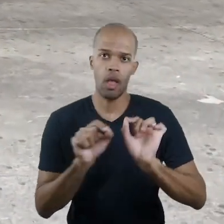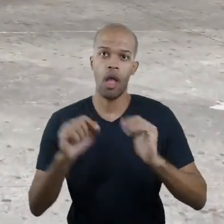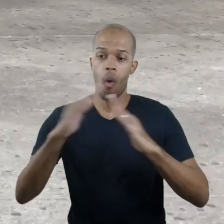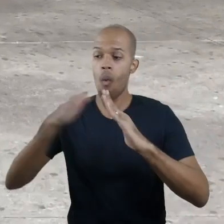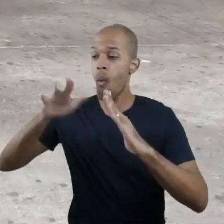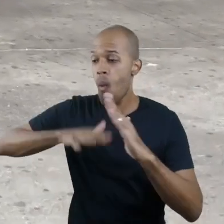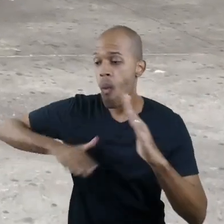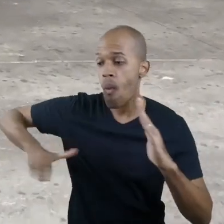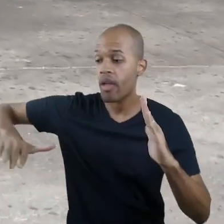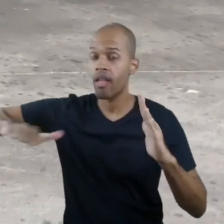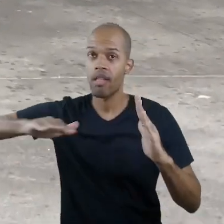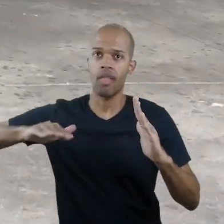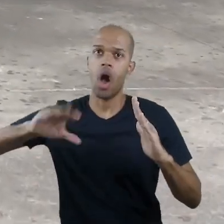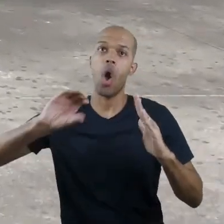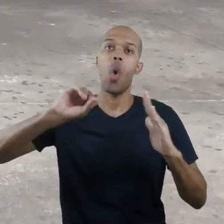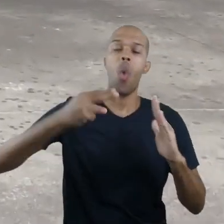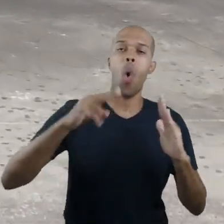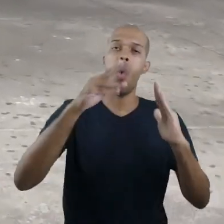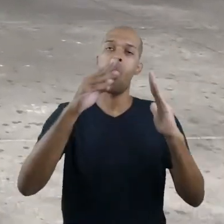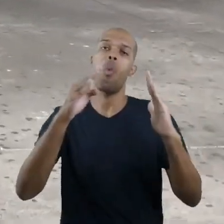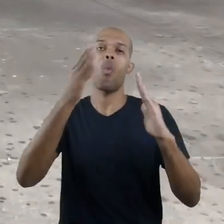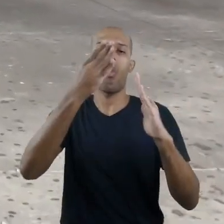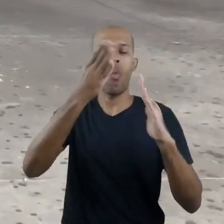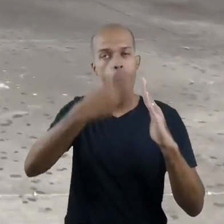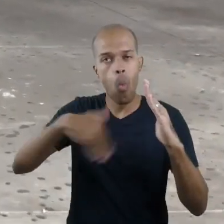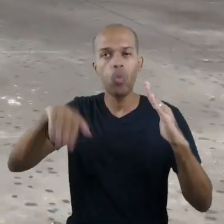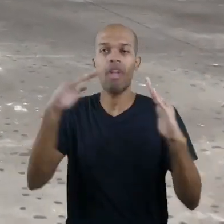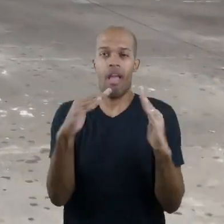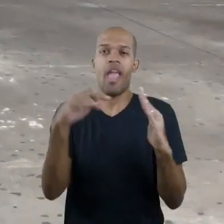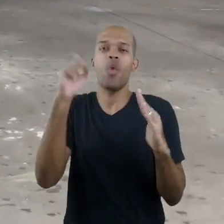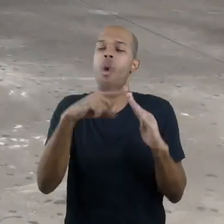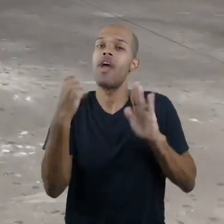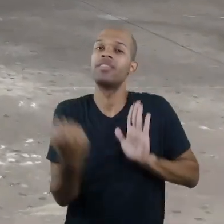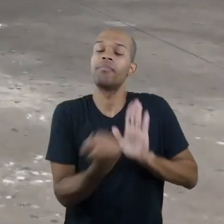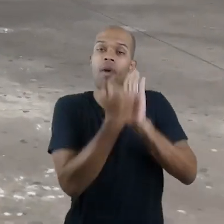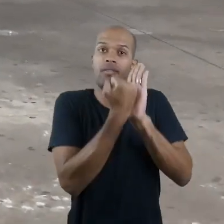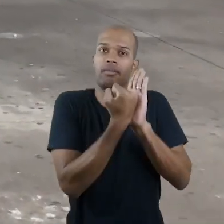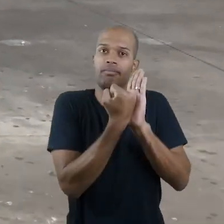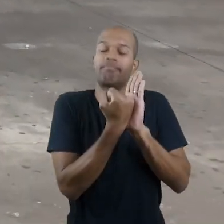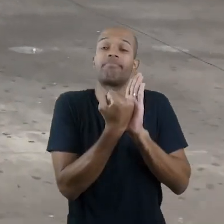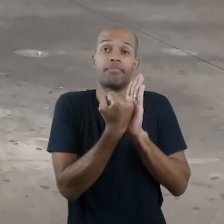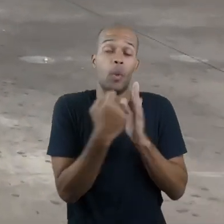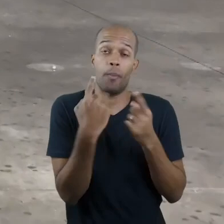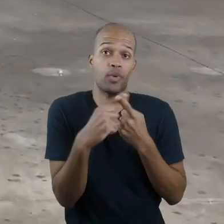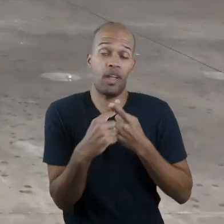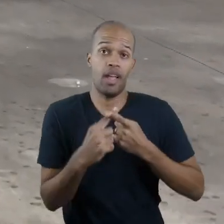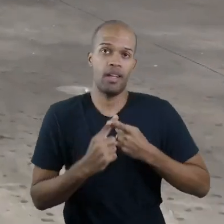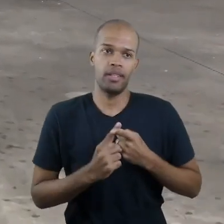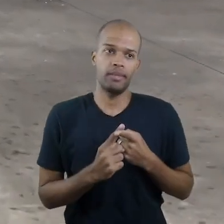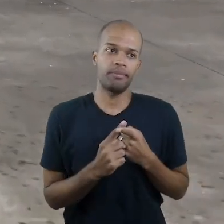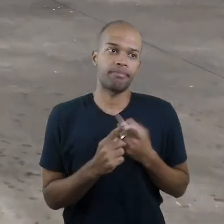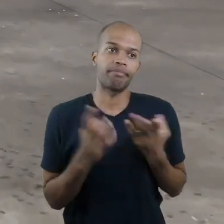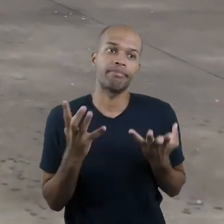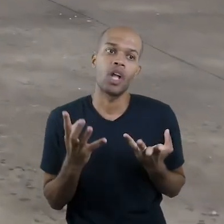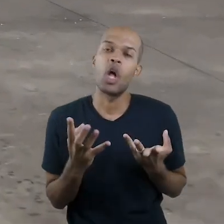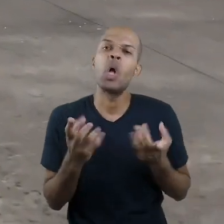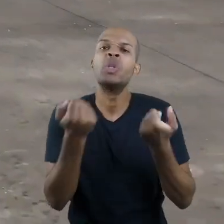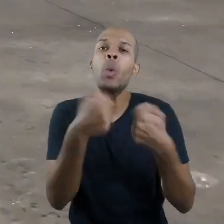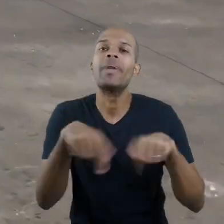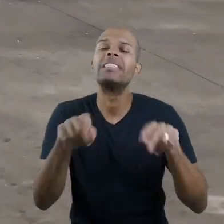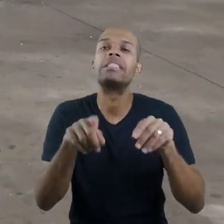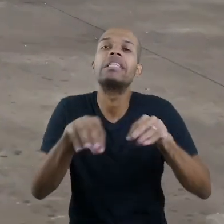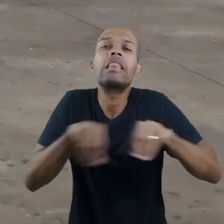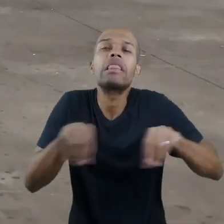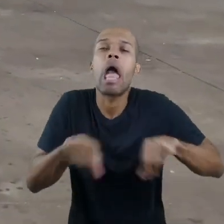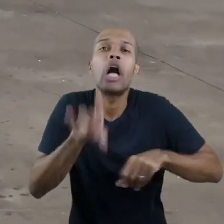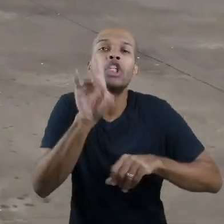o quintal ou o terreiro também ele é simbólico, né? Ele é simbólico, porque nem sempre, não precisa ser só o